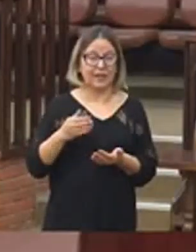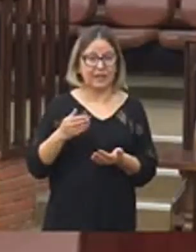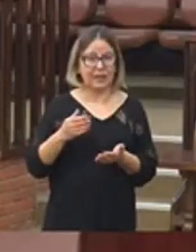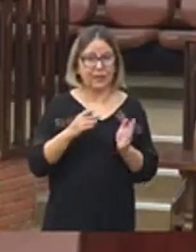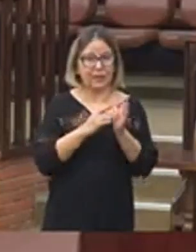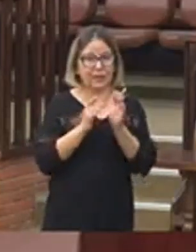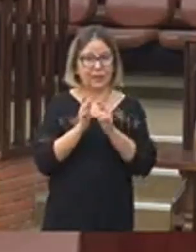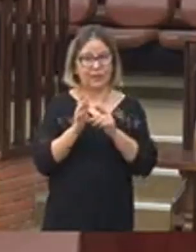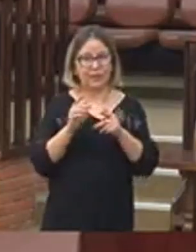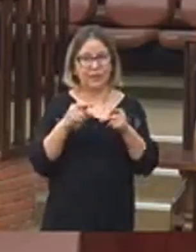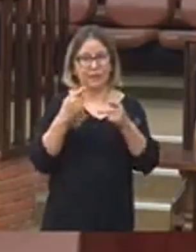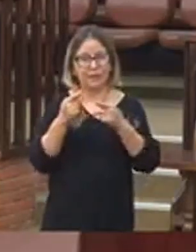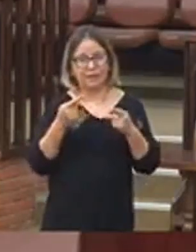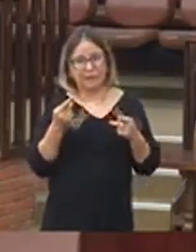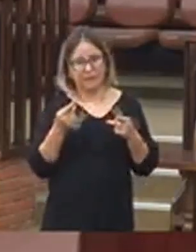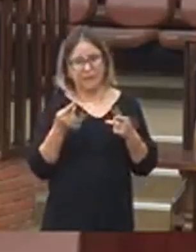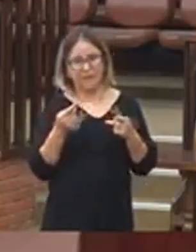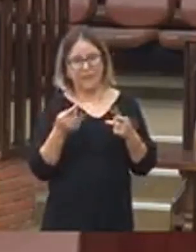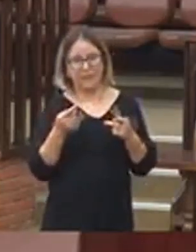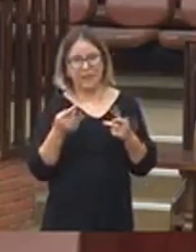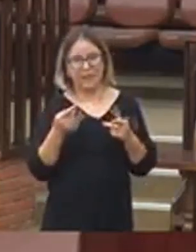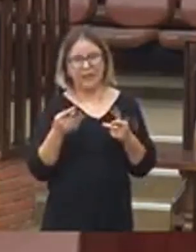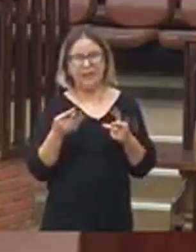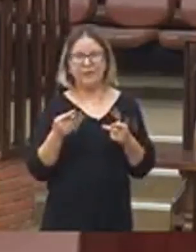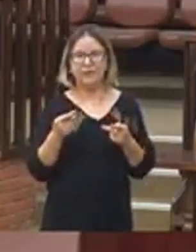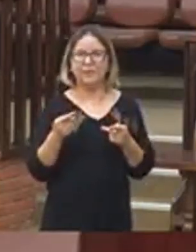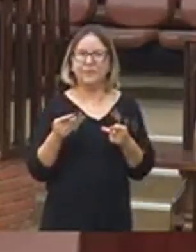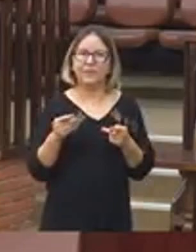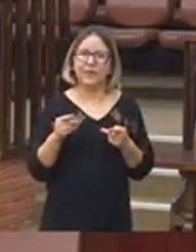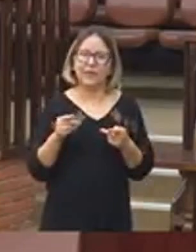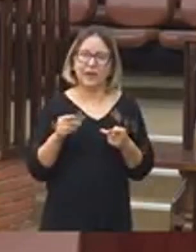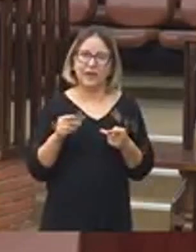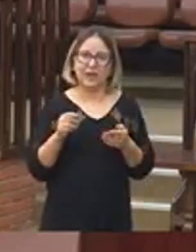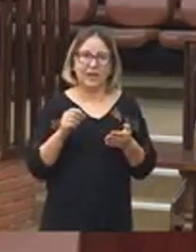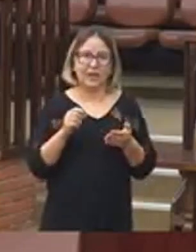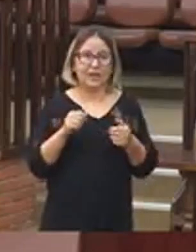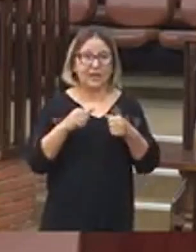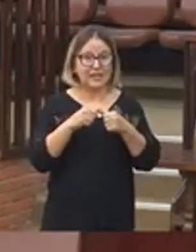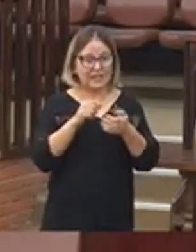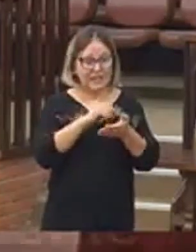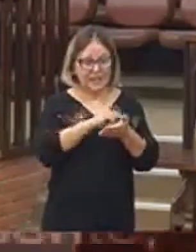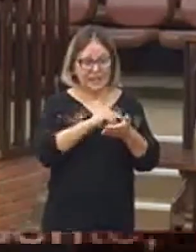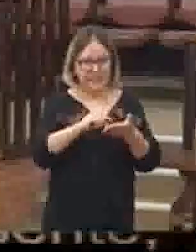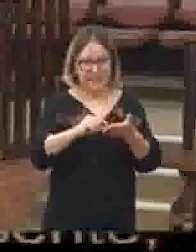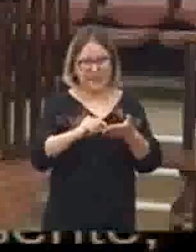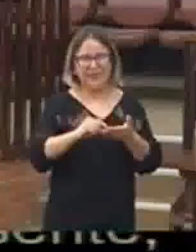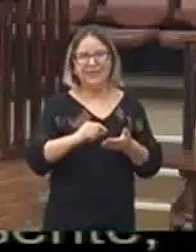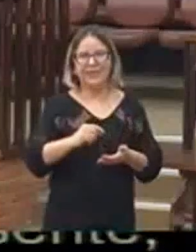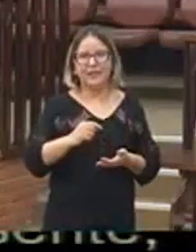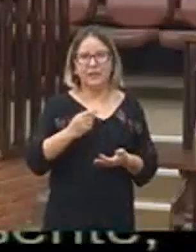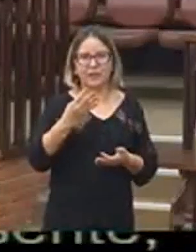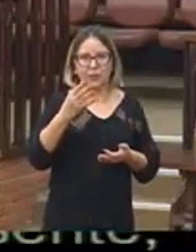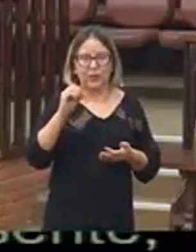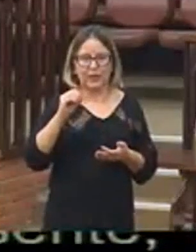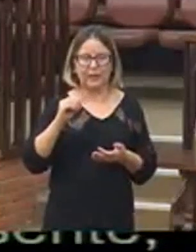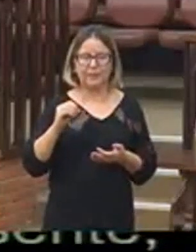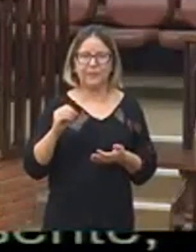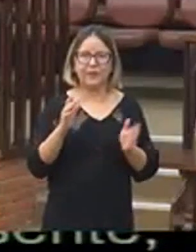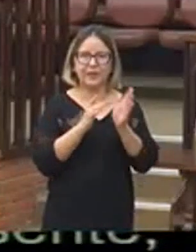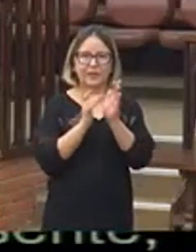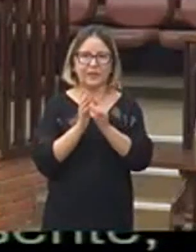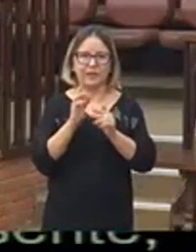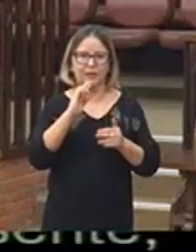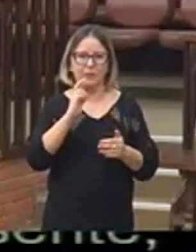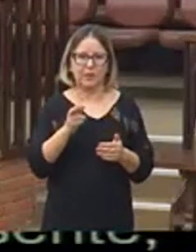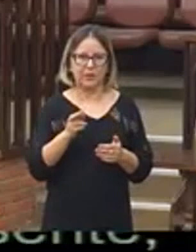vai falar com essa teóloga de gabinete, uma coisa extremamente forte. Respondeu-lhe